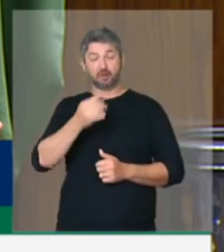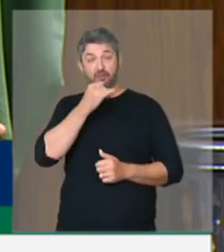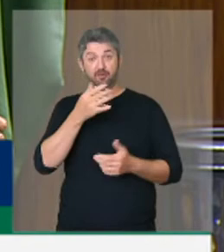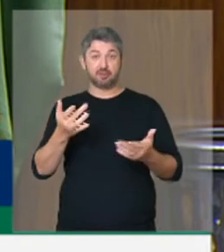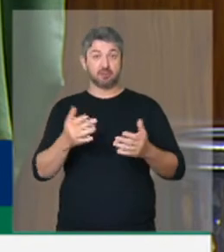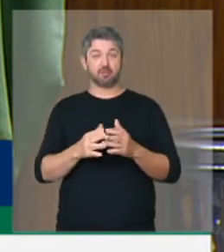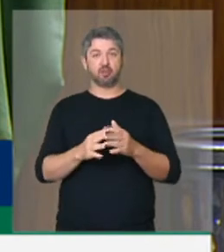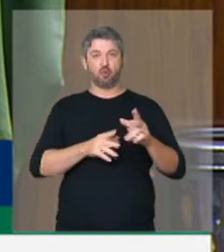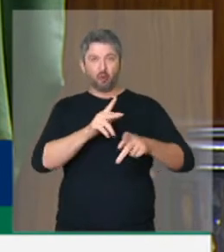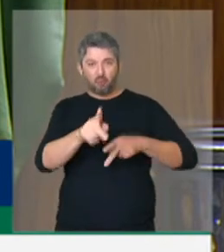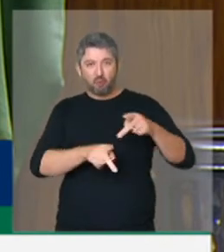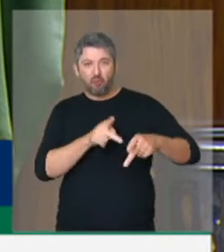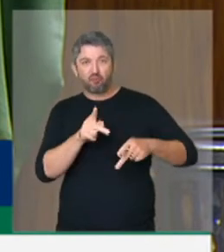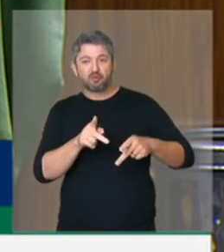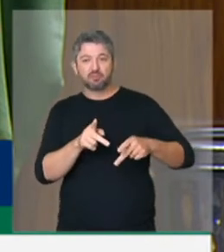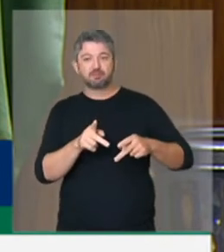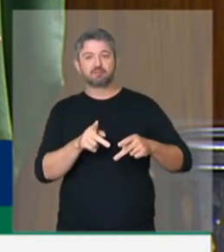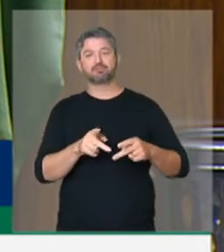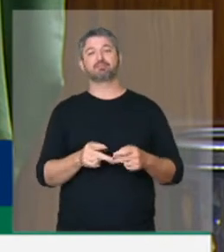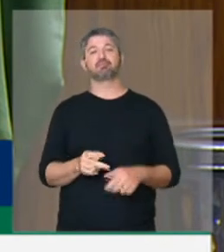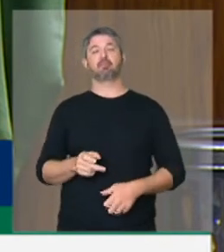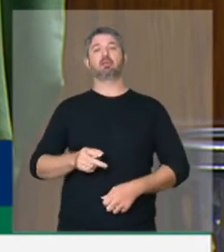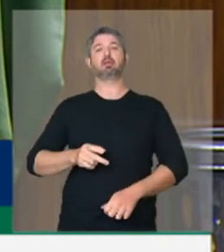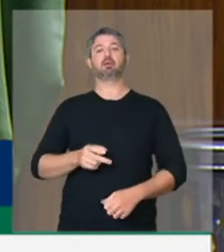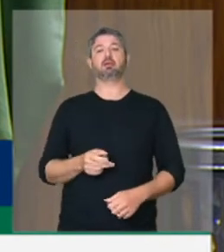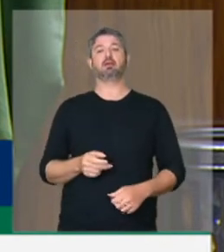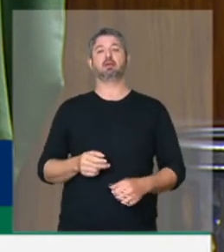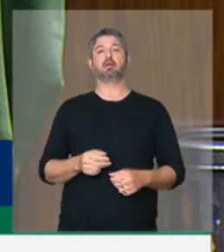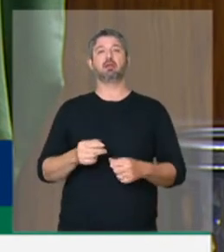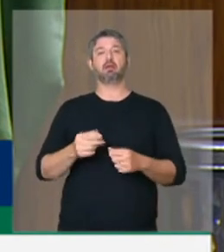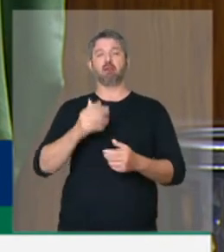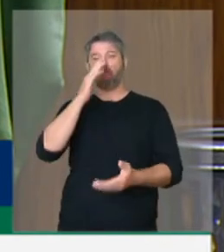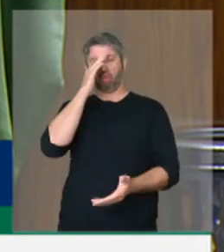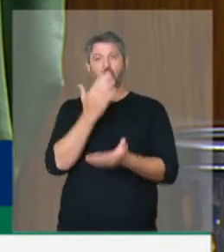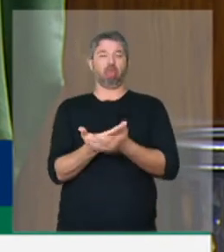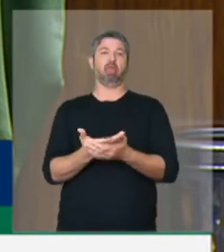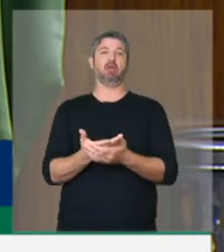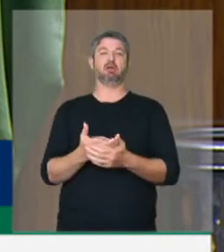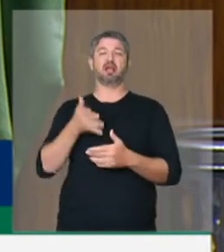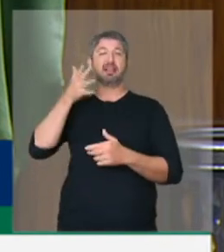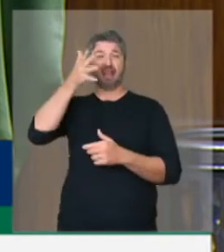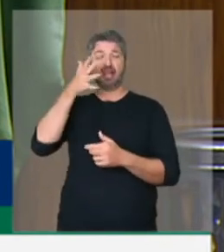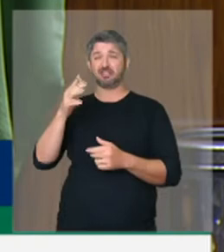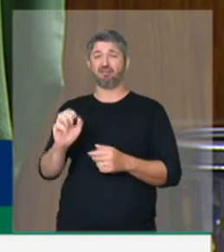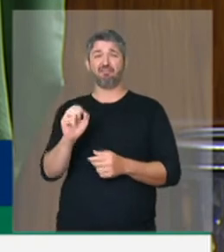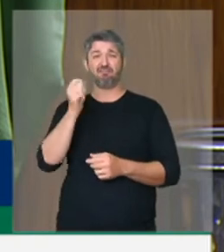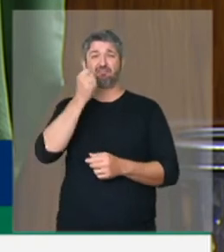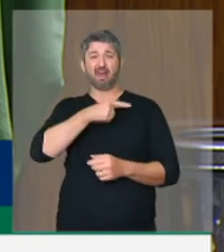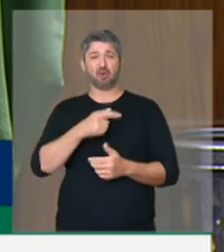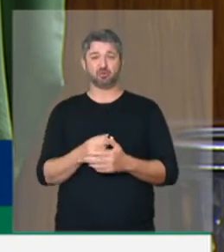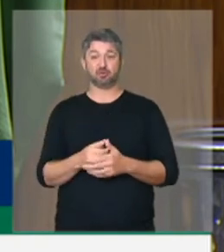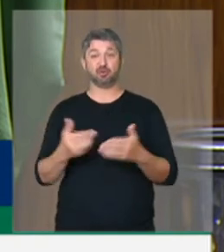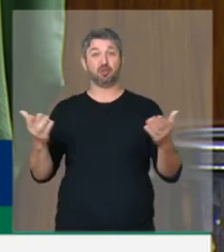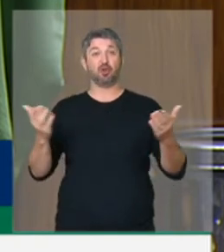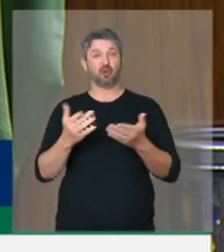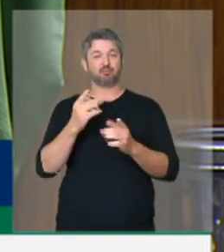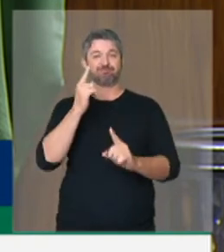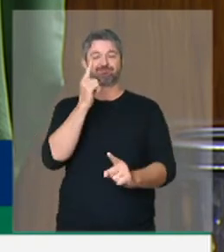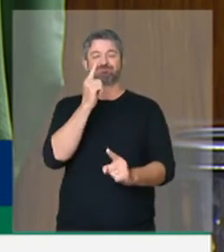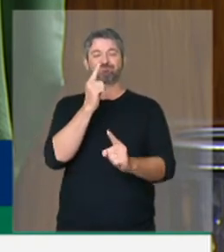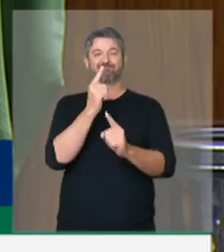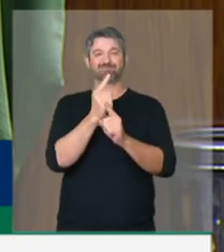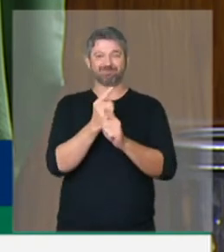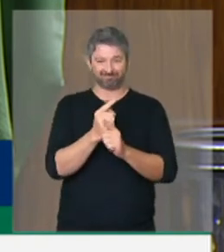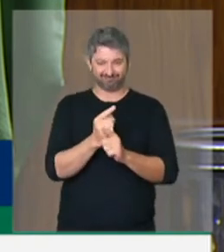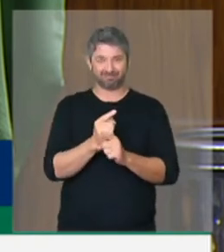povo brasileiro caiu numa narrativa falsa, que hoje começa a descobrir como